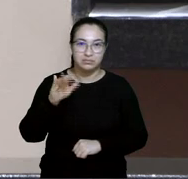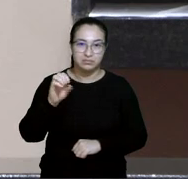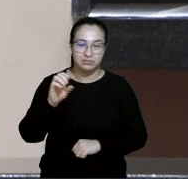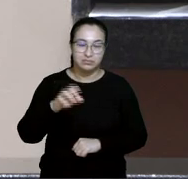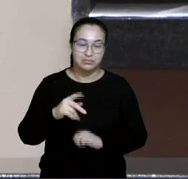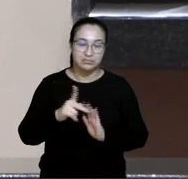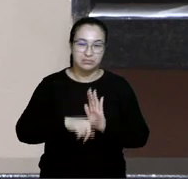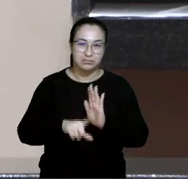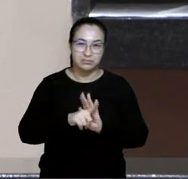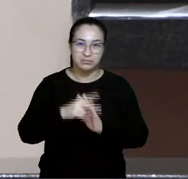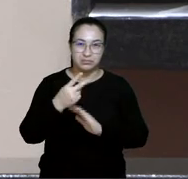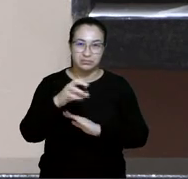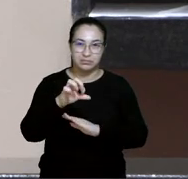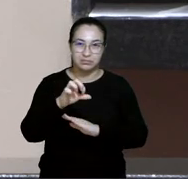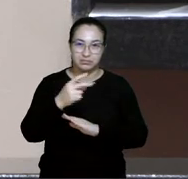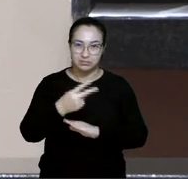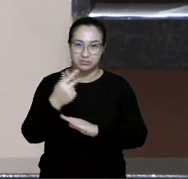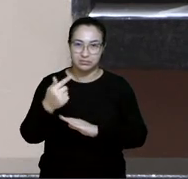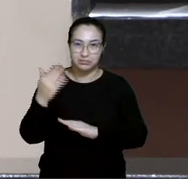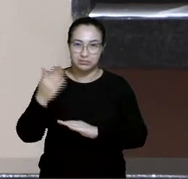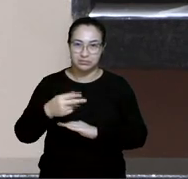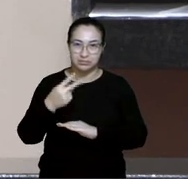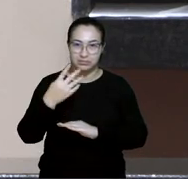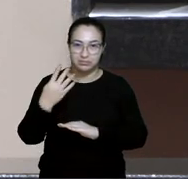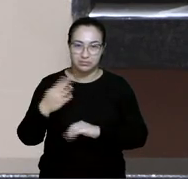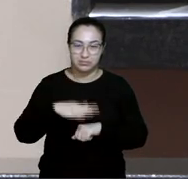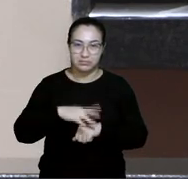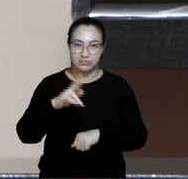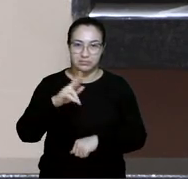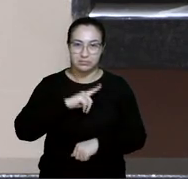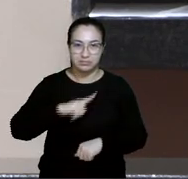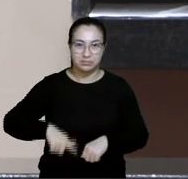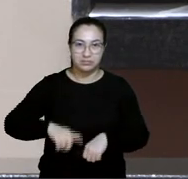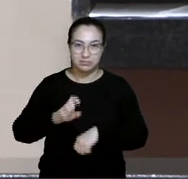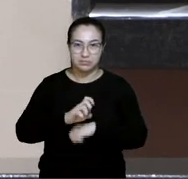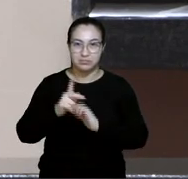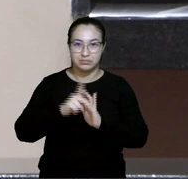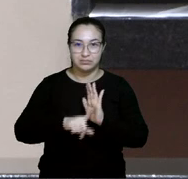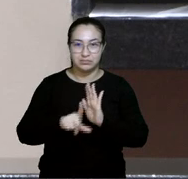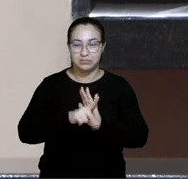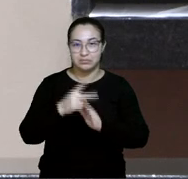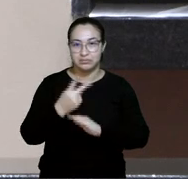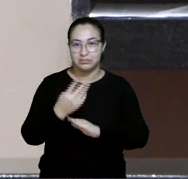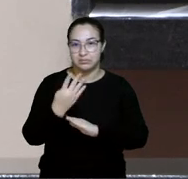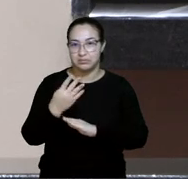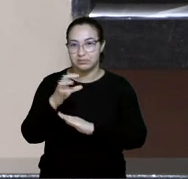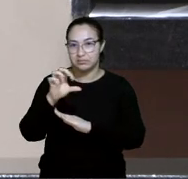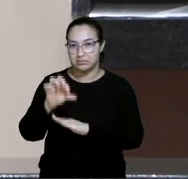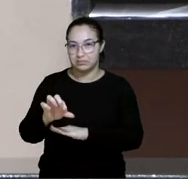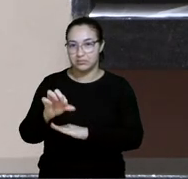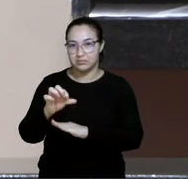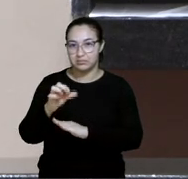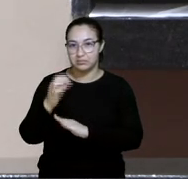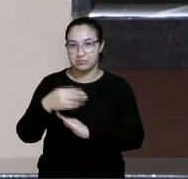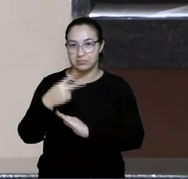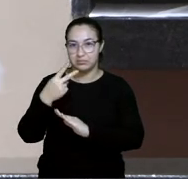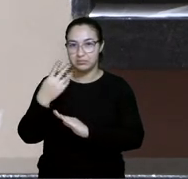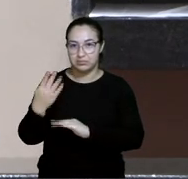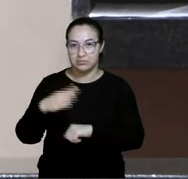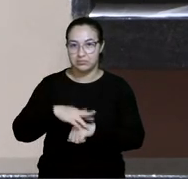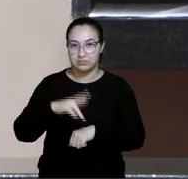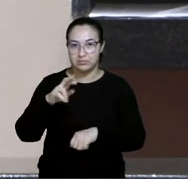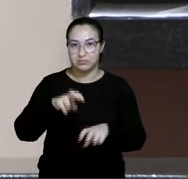lei 227-2024, autor Governador de Estado. Projeto de lei 249-2024, autor Mesa